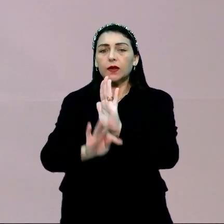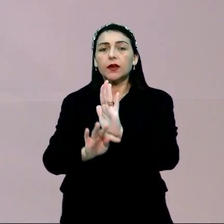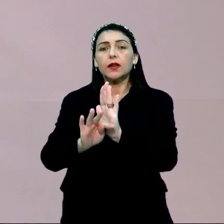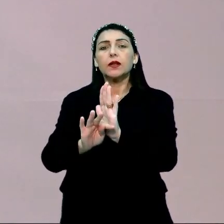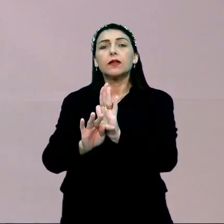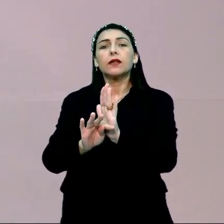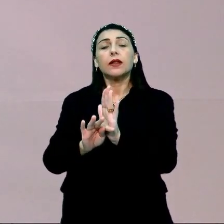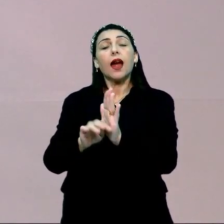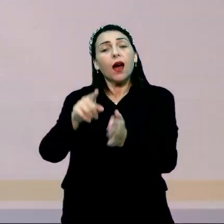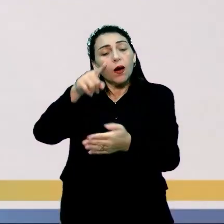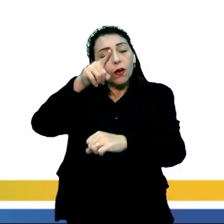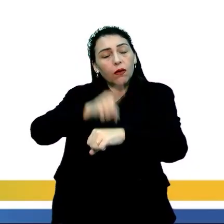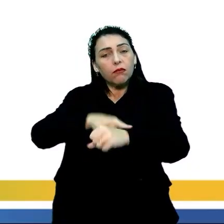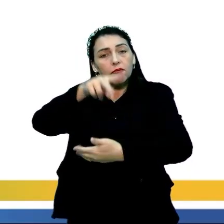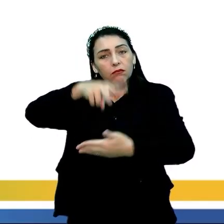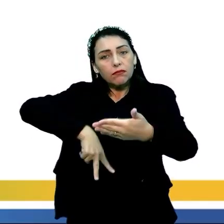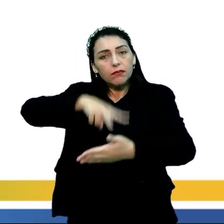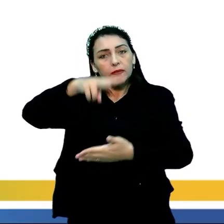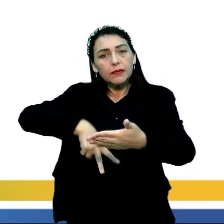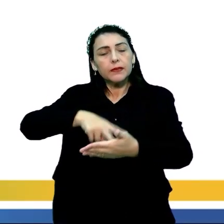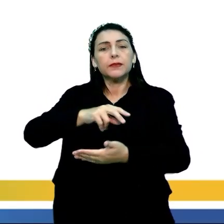na hora da leitura.